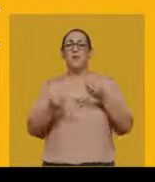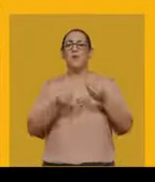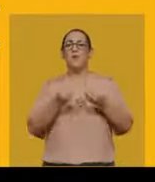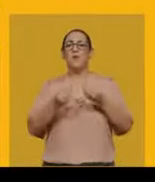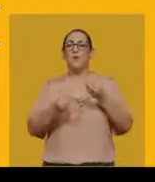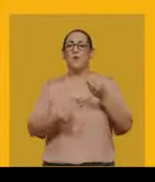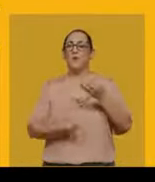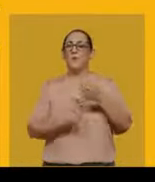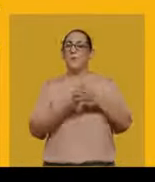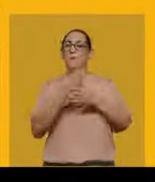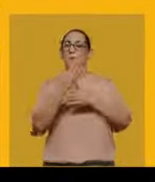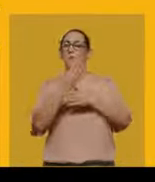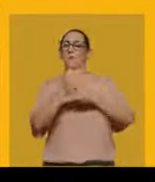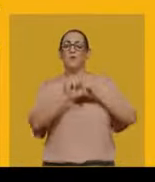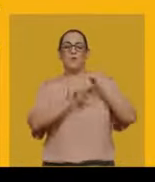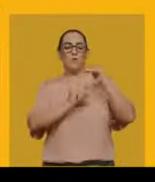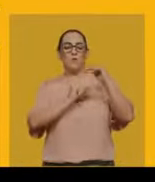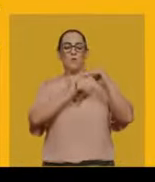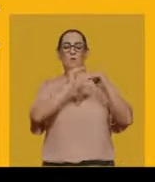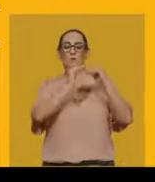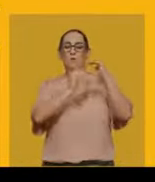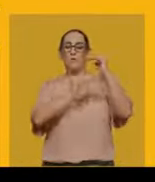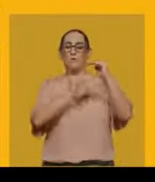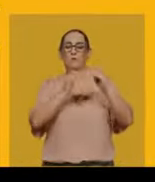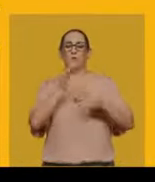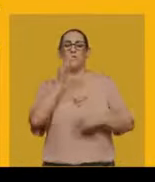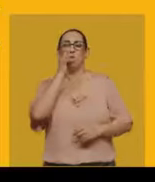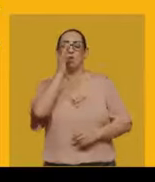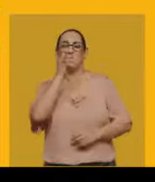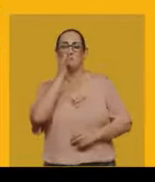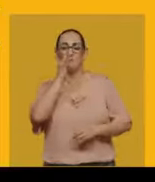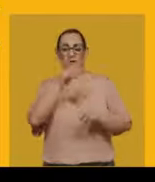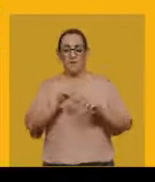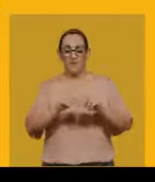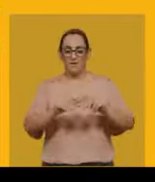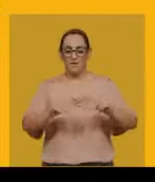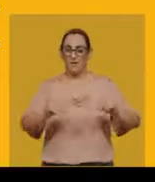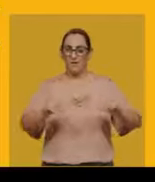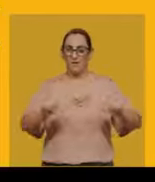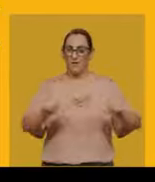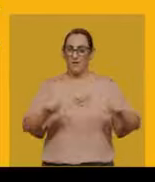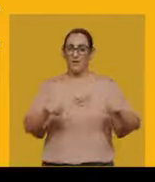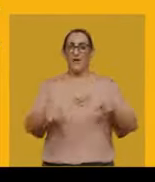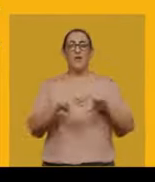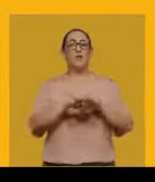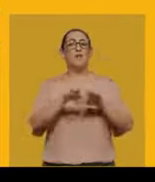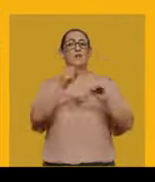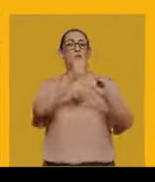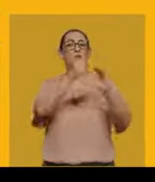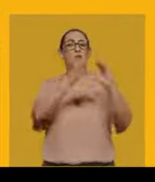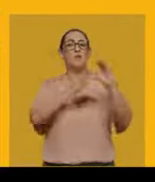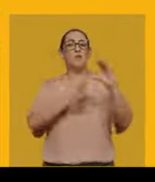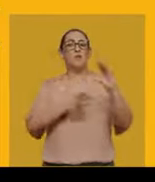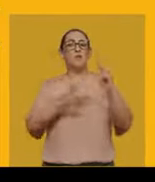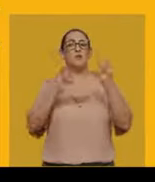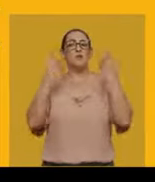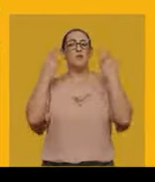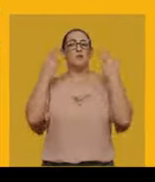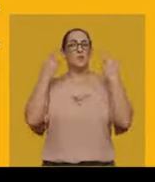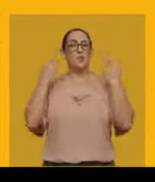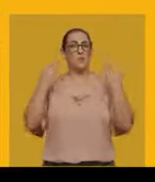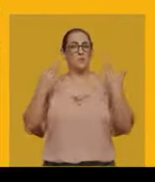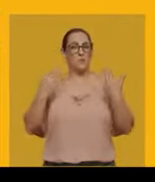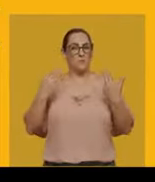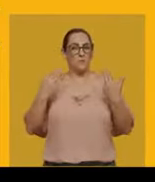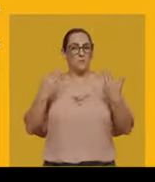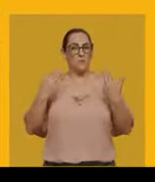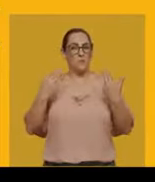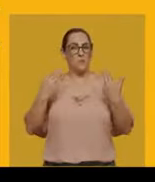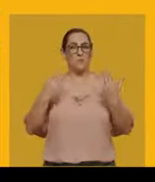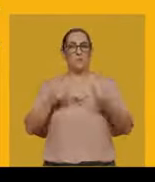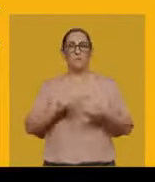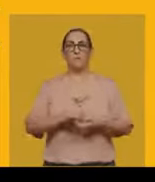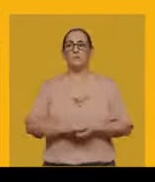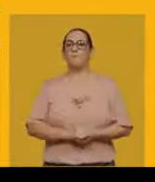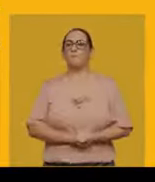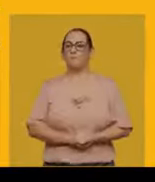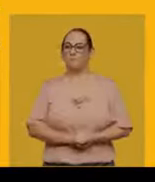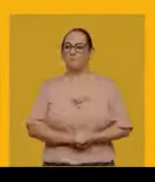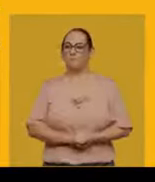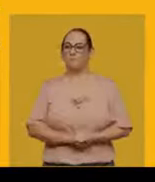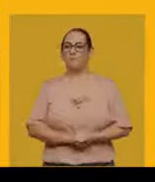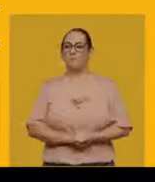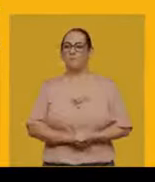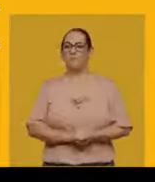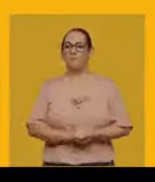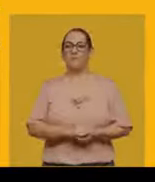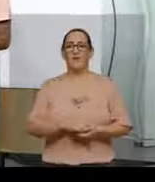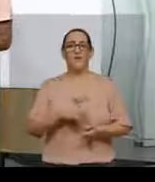terrestres e conhecer as características comuns aos representantes do reino plant. Bom,